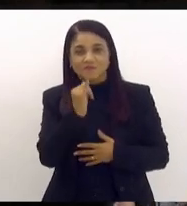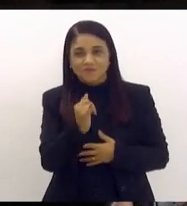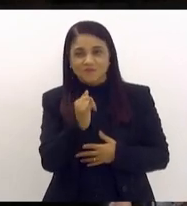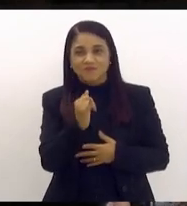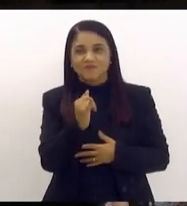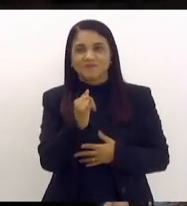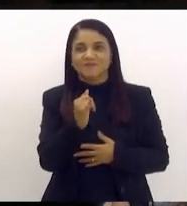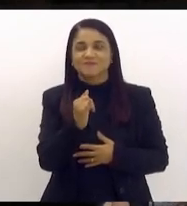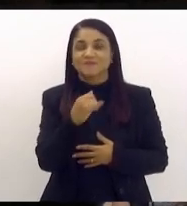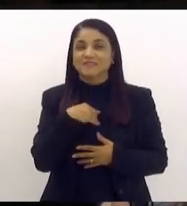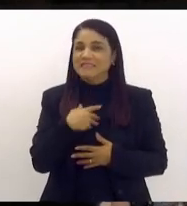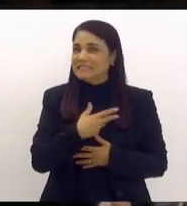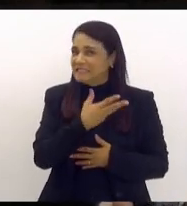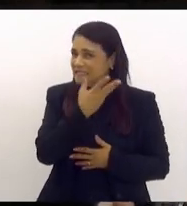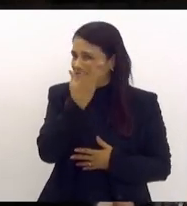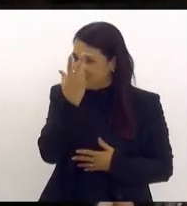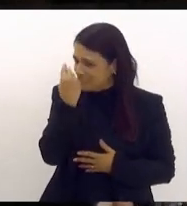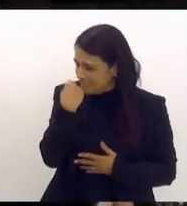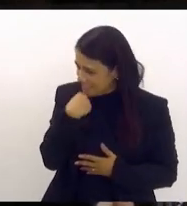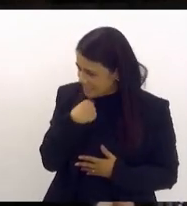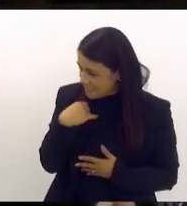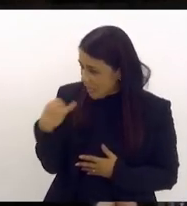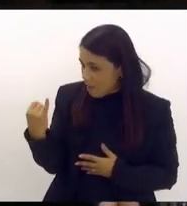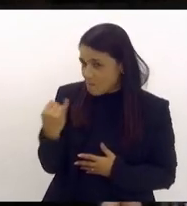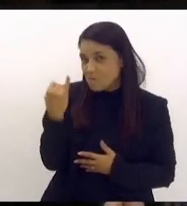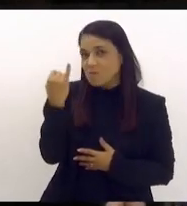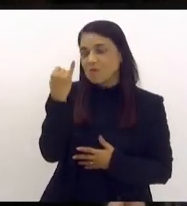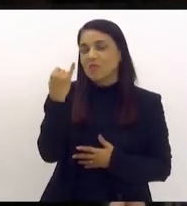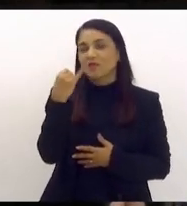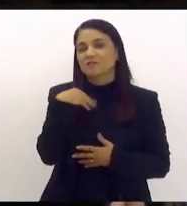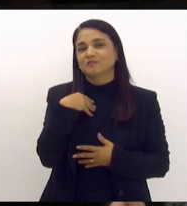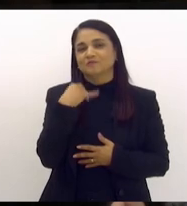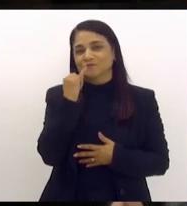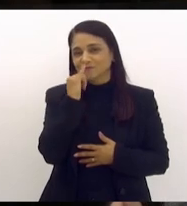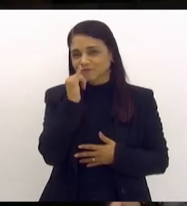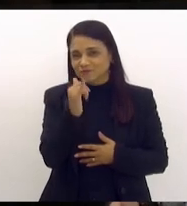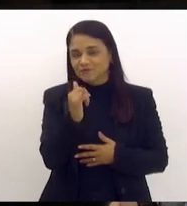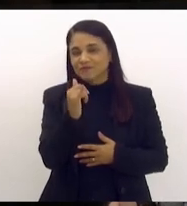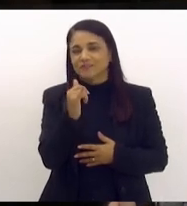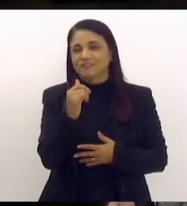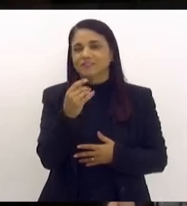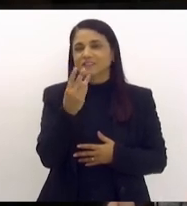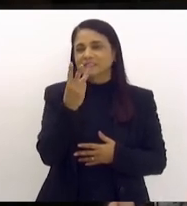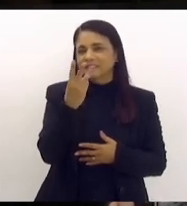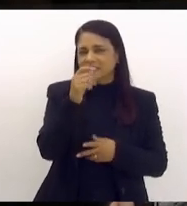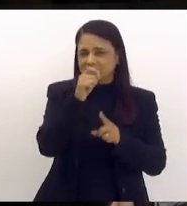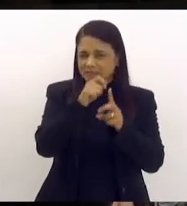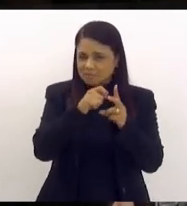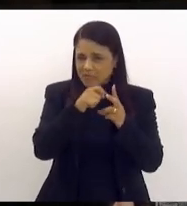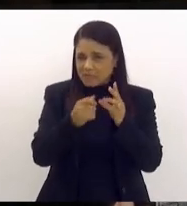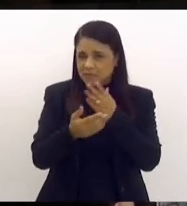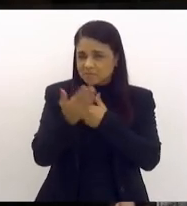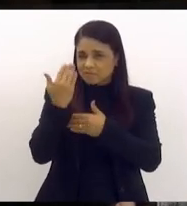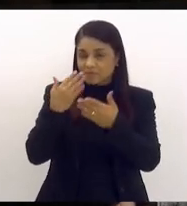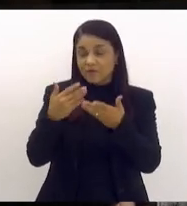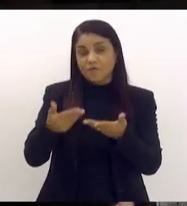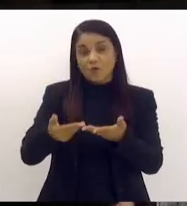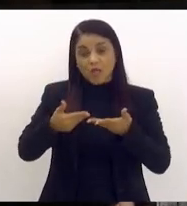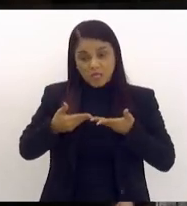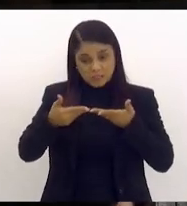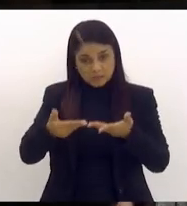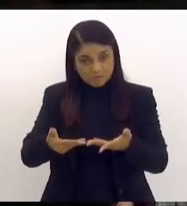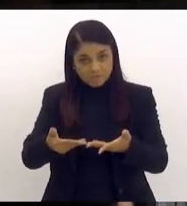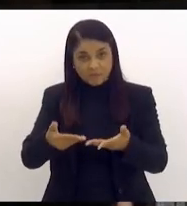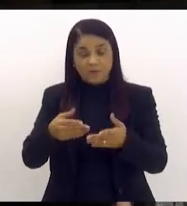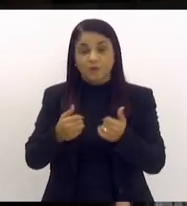último esqueci não menos importante acho que isso é muito importante a cerca de uns 3 meses atrás Fi recebida